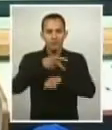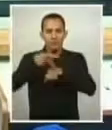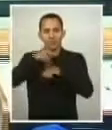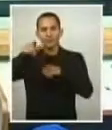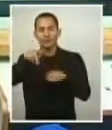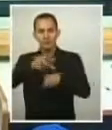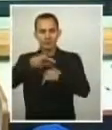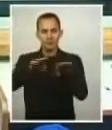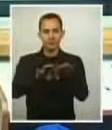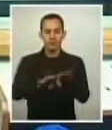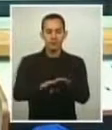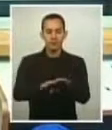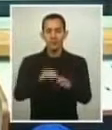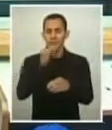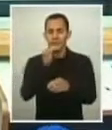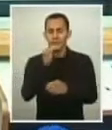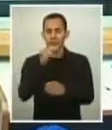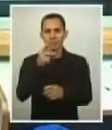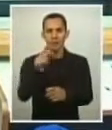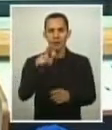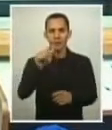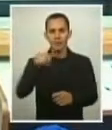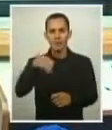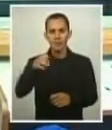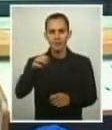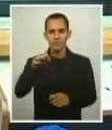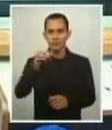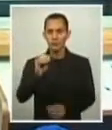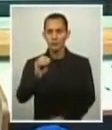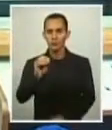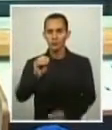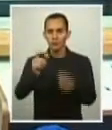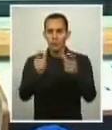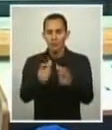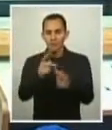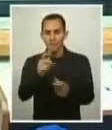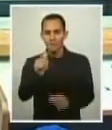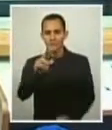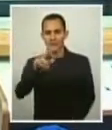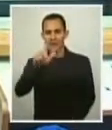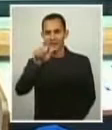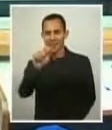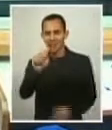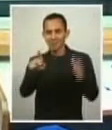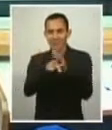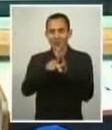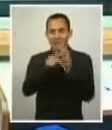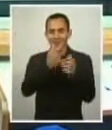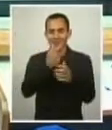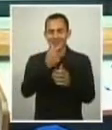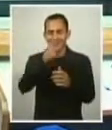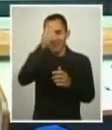países e o Parlamento é aquela instituição para falar em italiano